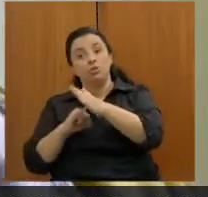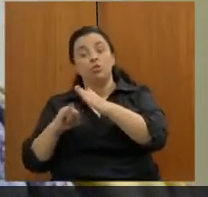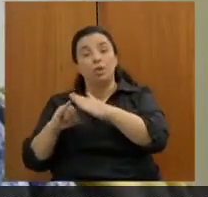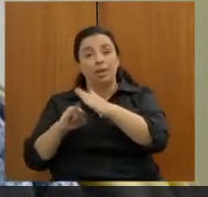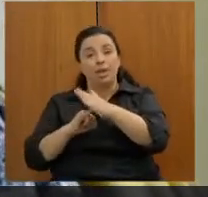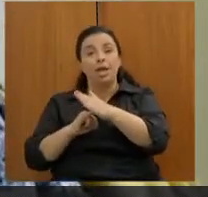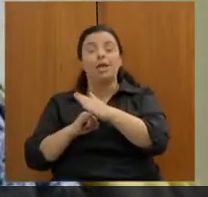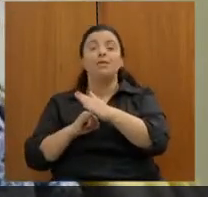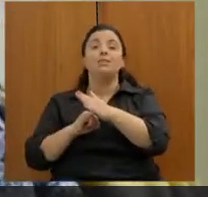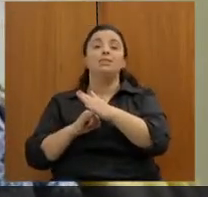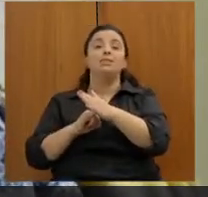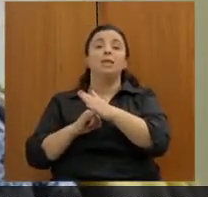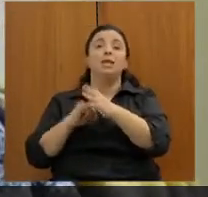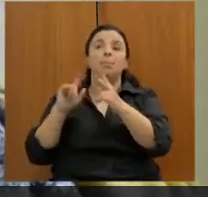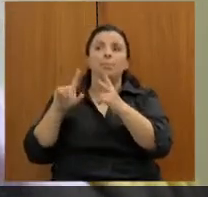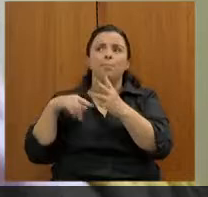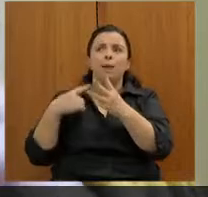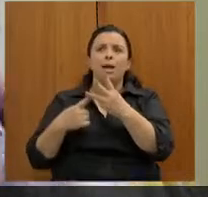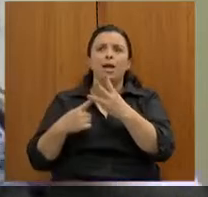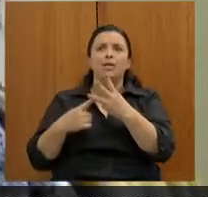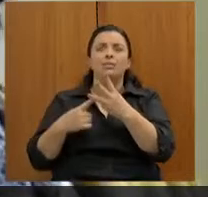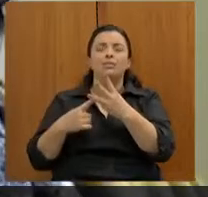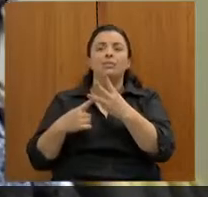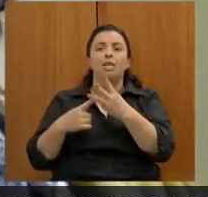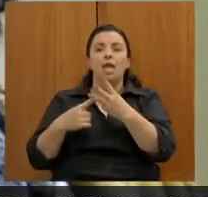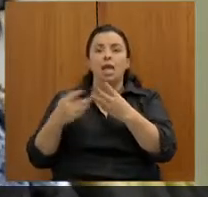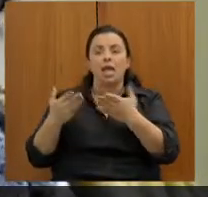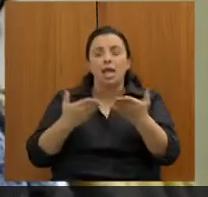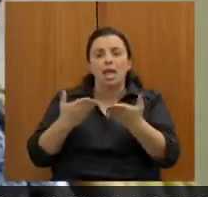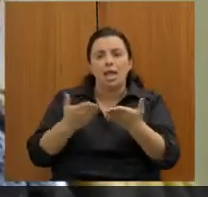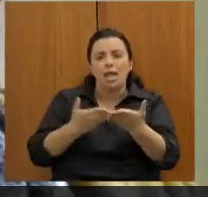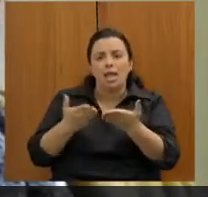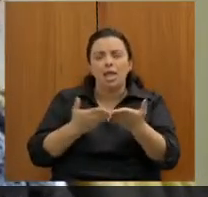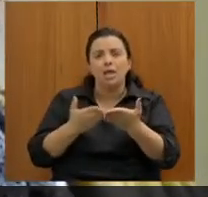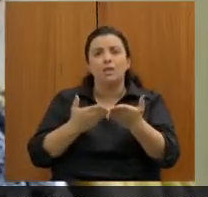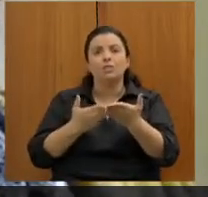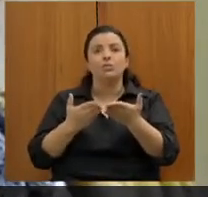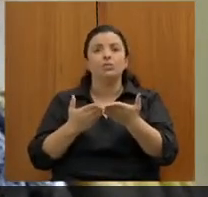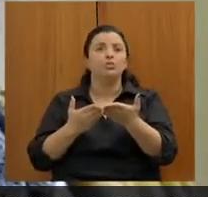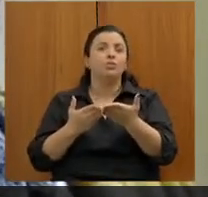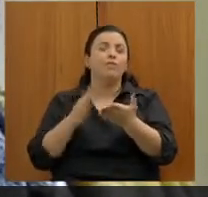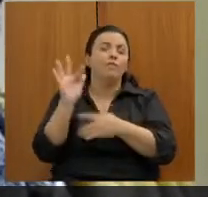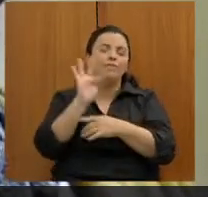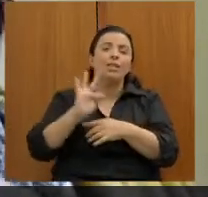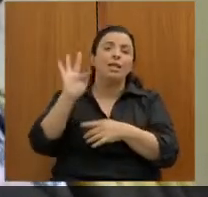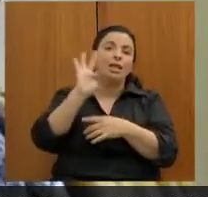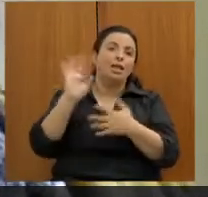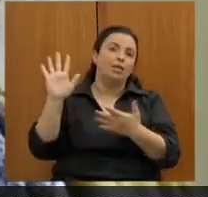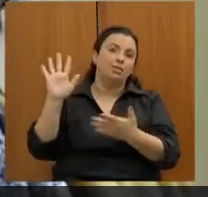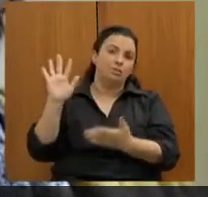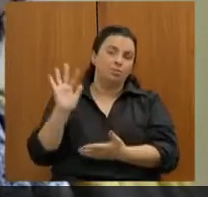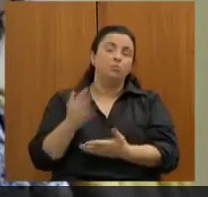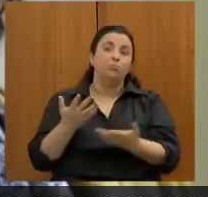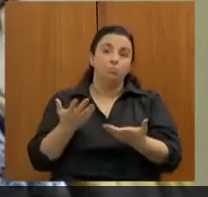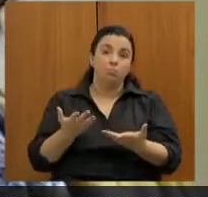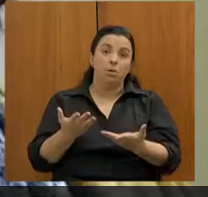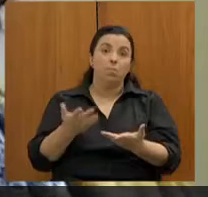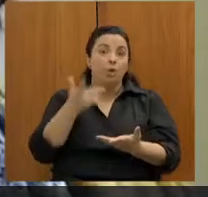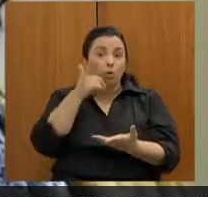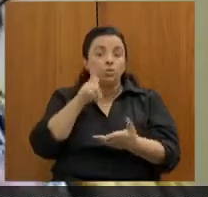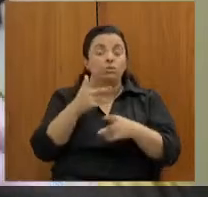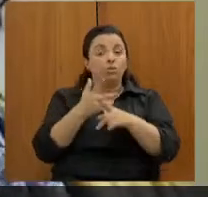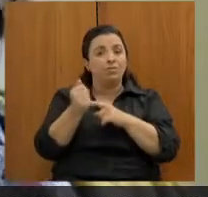quanto redes é de entes Federados também para fazer a superação não dá para gente tratar esse problema